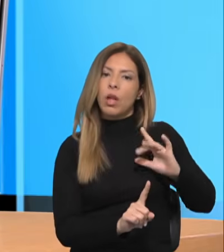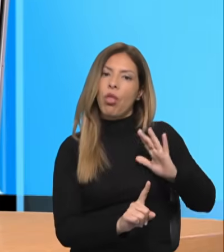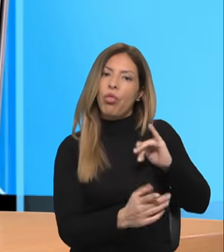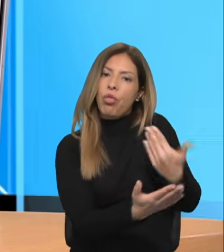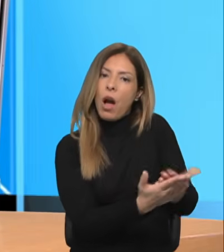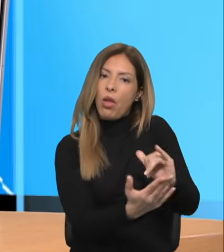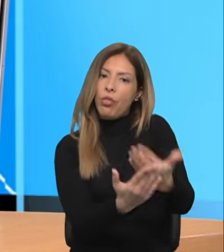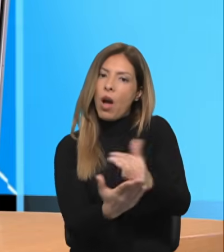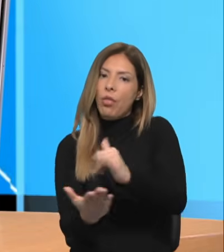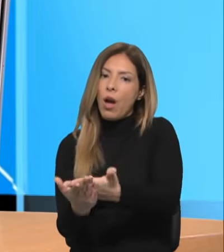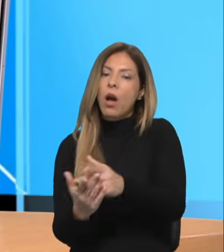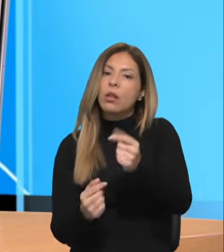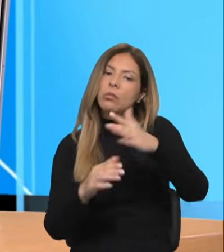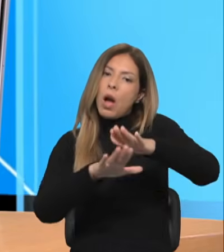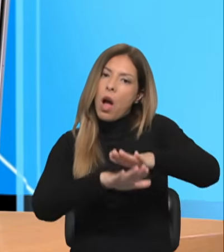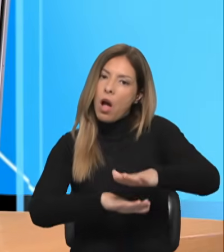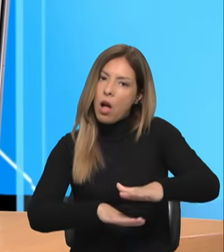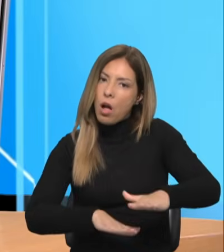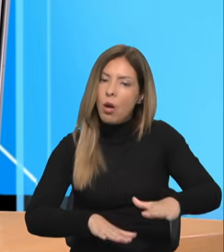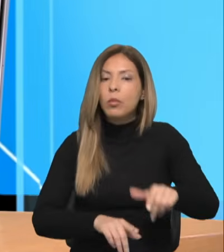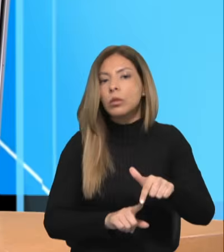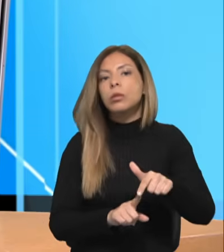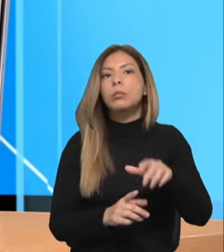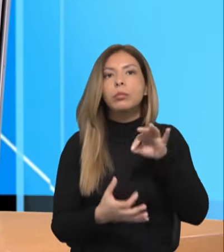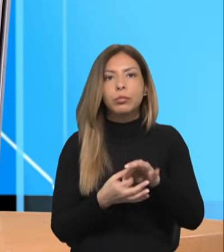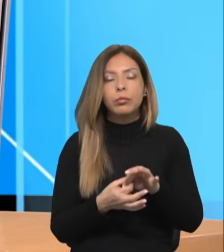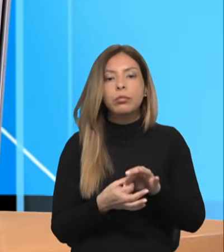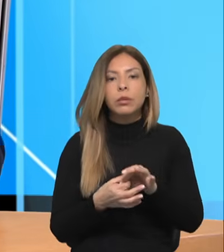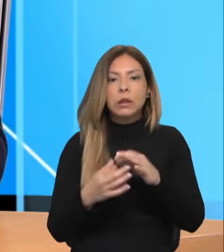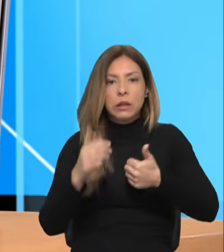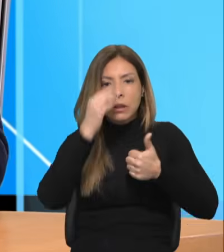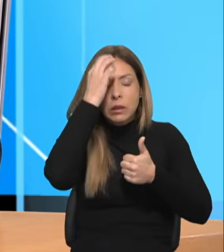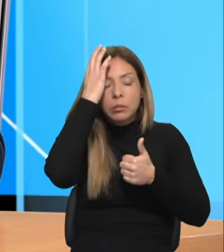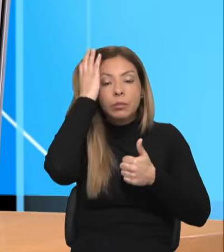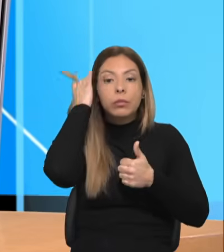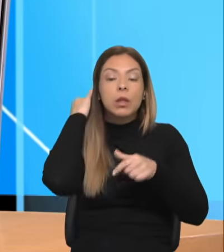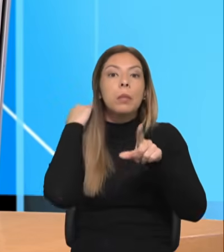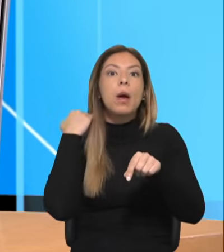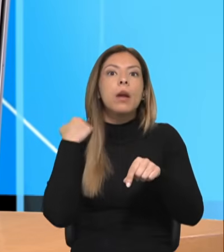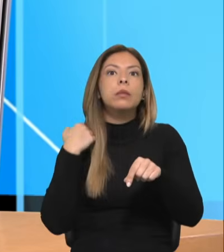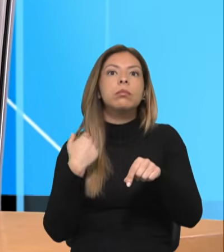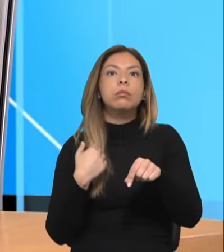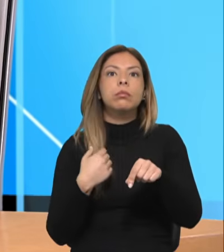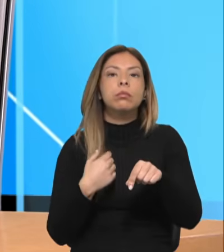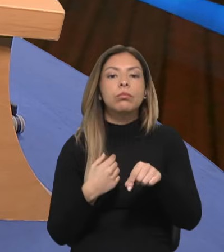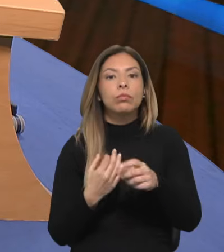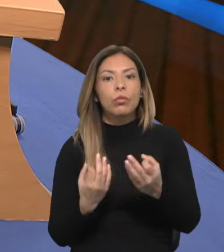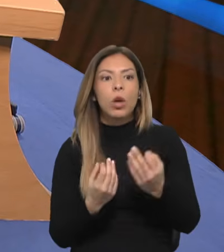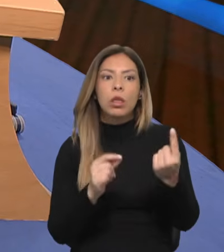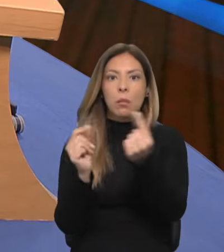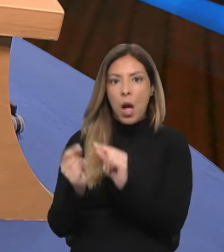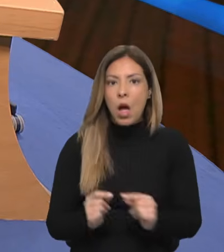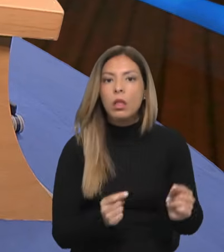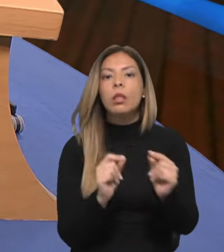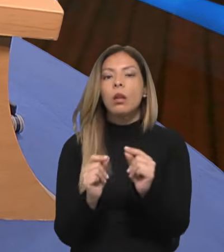ambiente político no Parlamento, sobretudo, mas também, enfim, da troca do debate público também. O debate